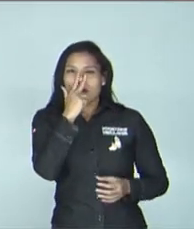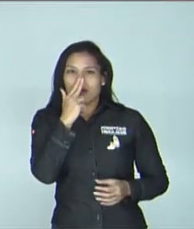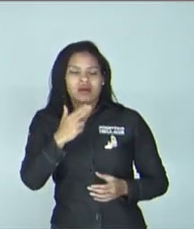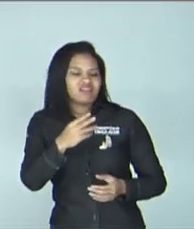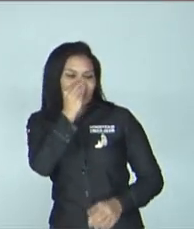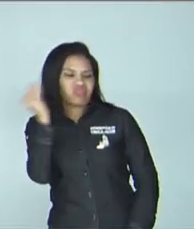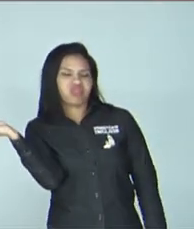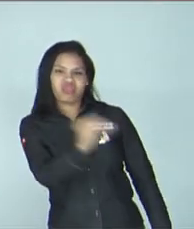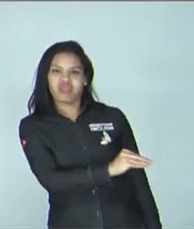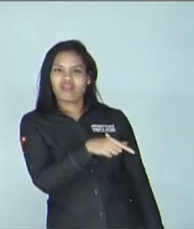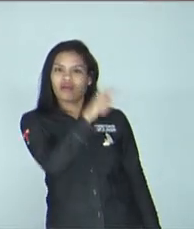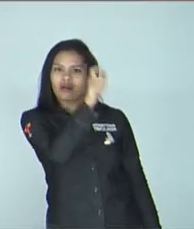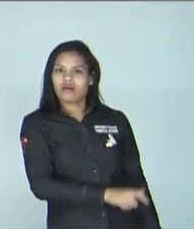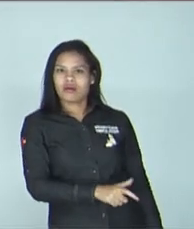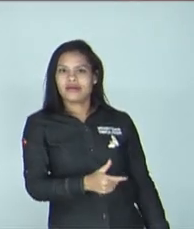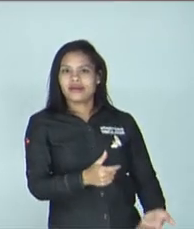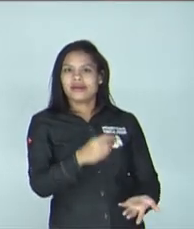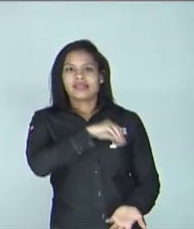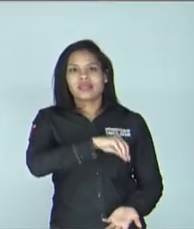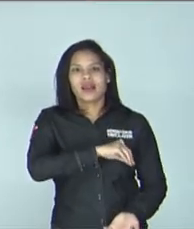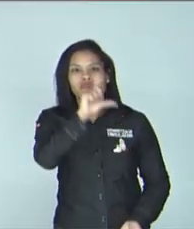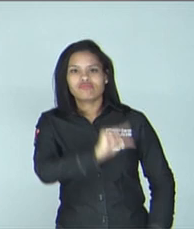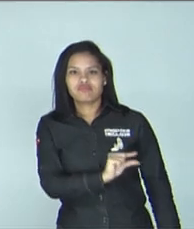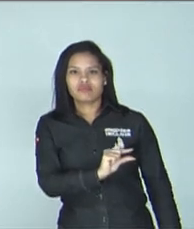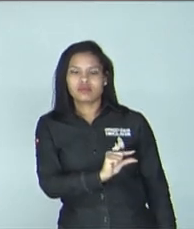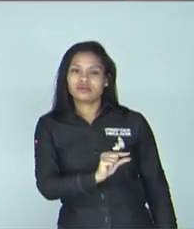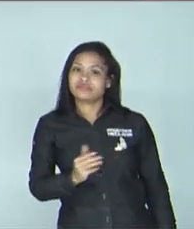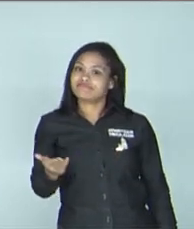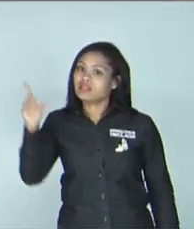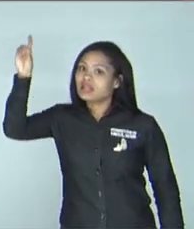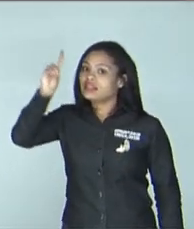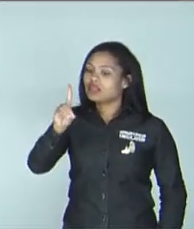onde deus eu colocando o dedo na tua forma de tratar as pessoas